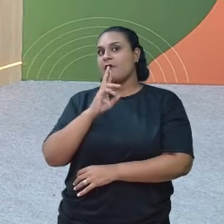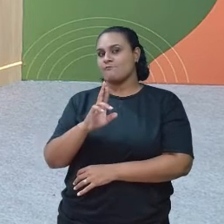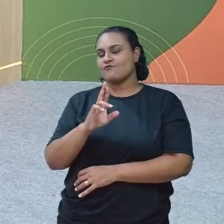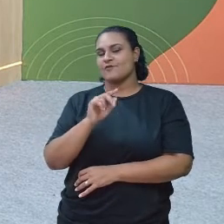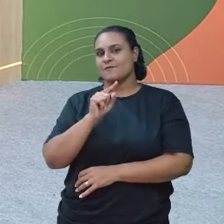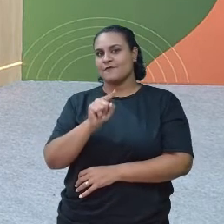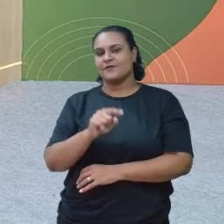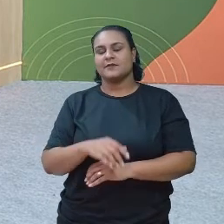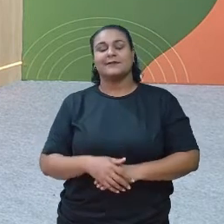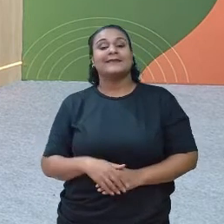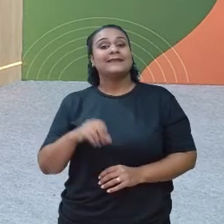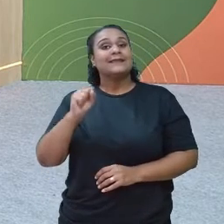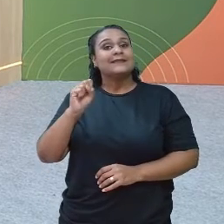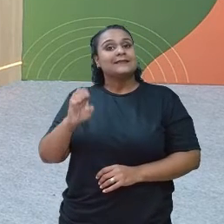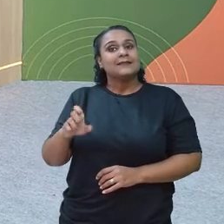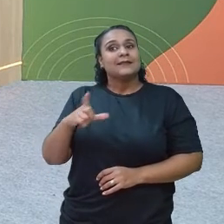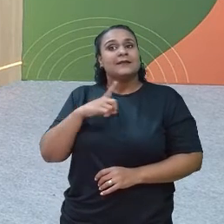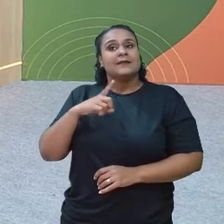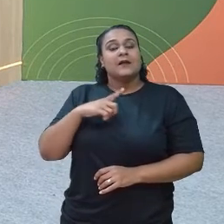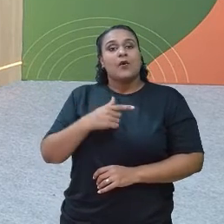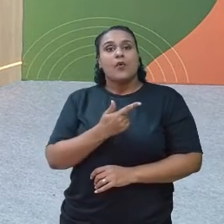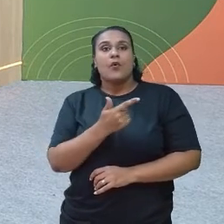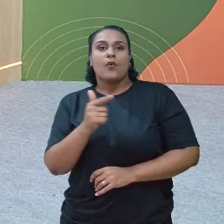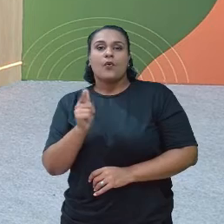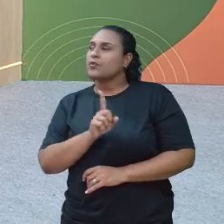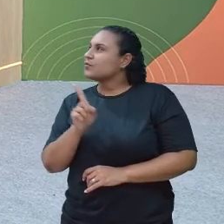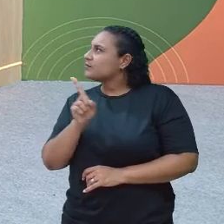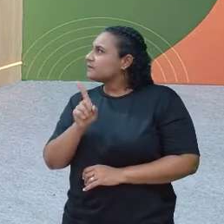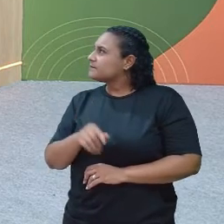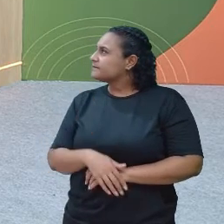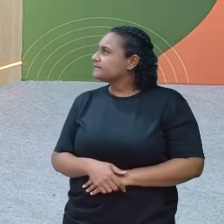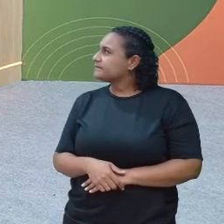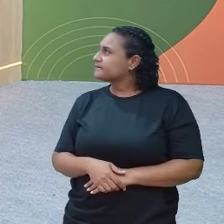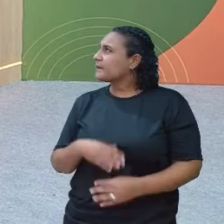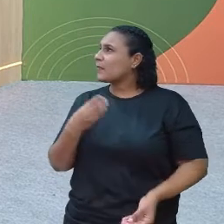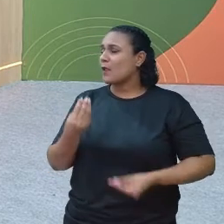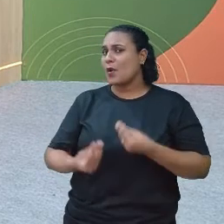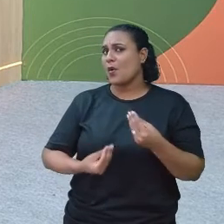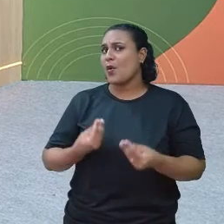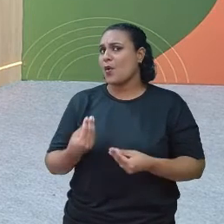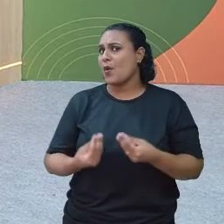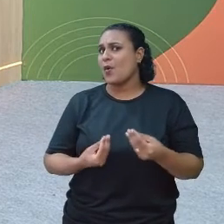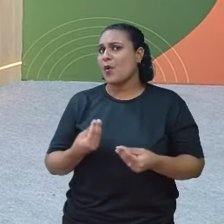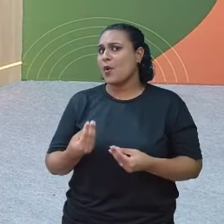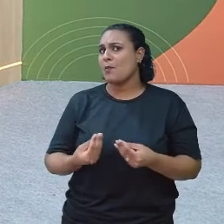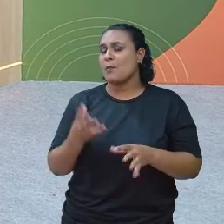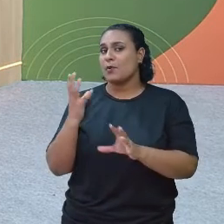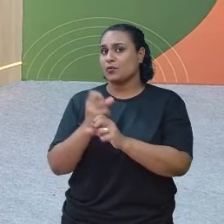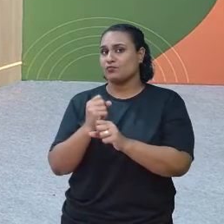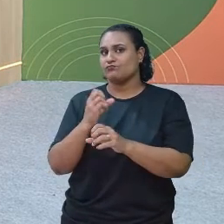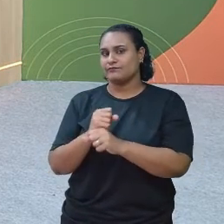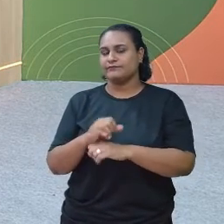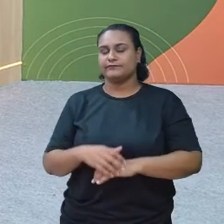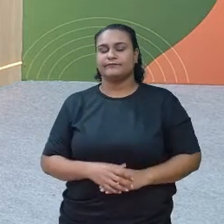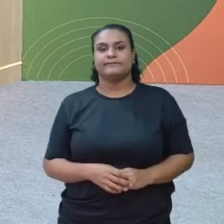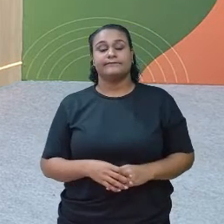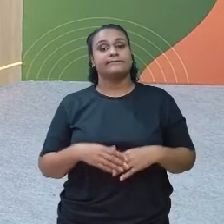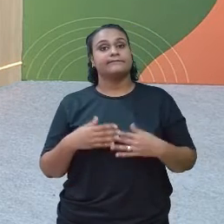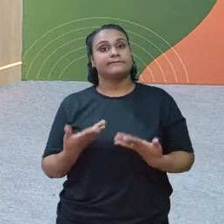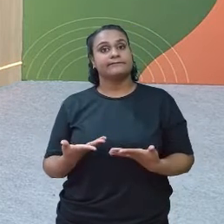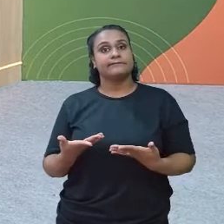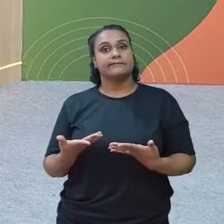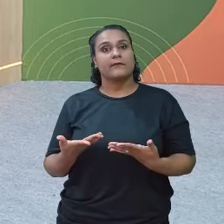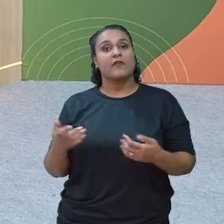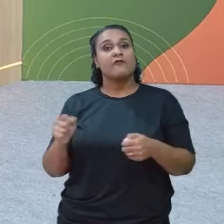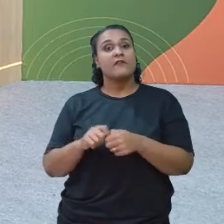E também se você tem essa outra situação, como é que a gente pode fazer? Como é que a gente pode descrever? O que a gente vai fazer